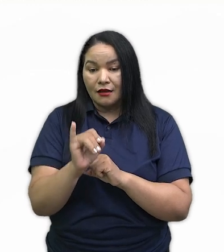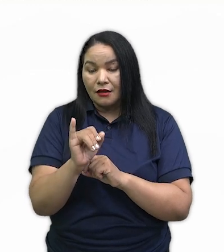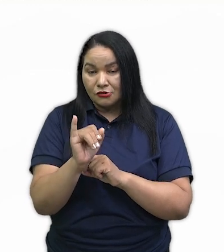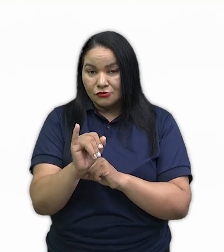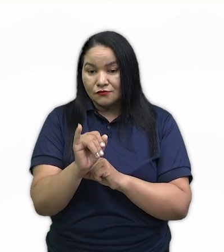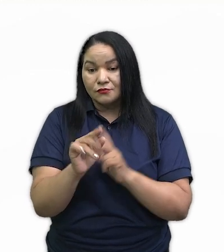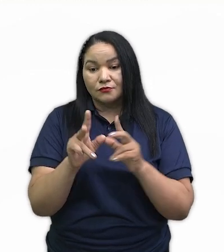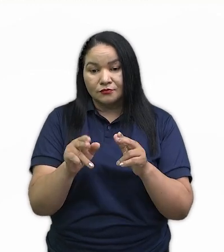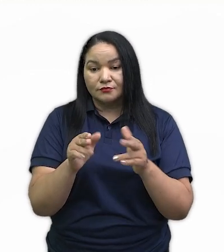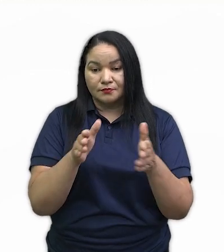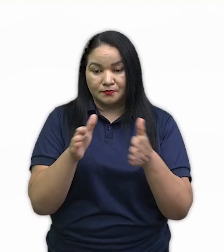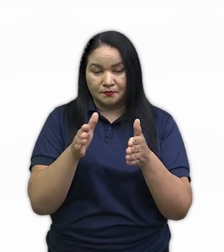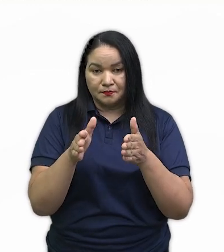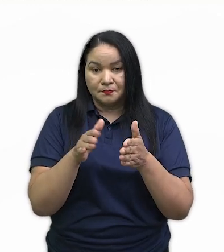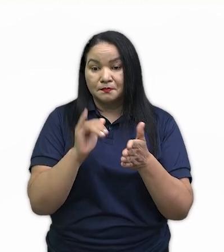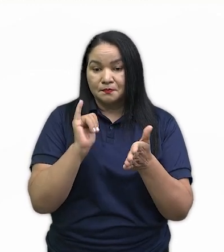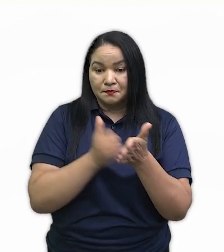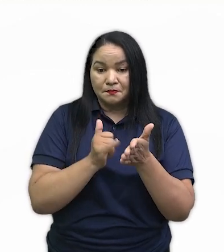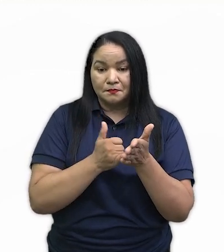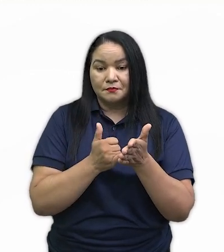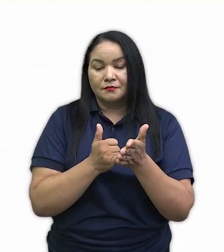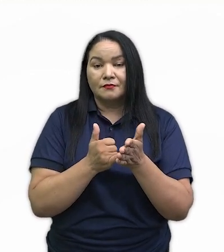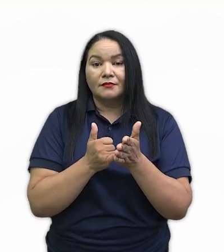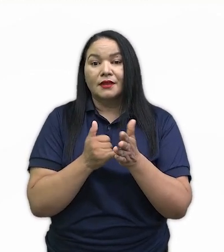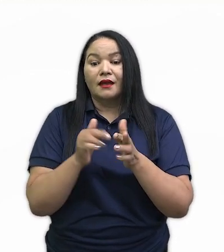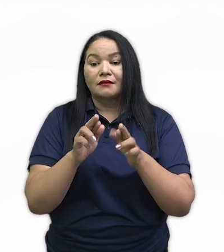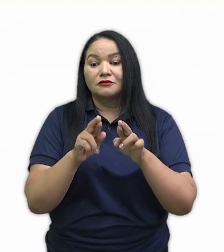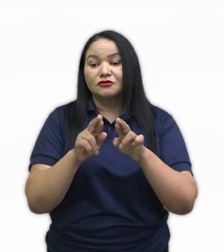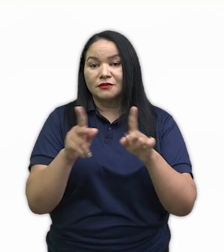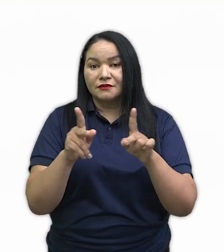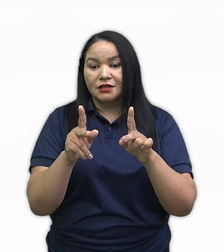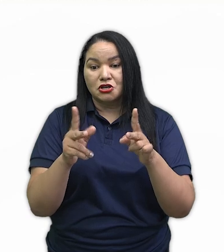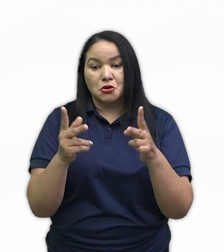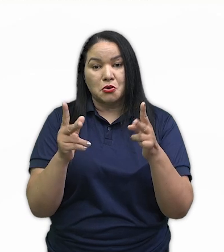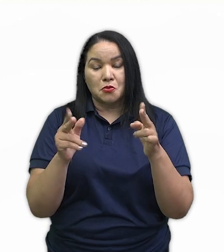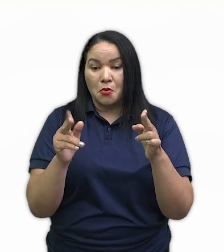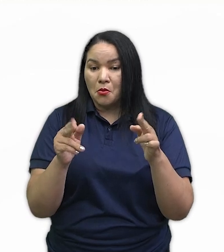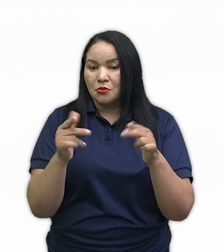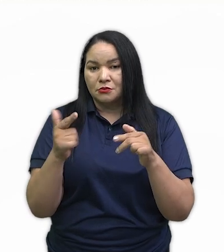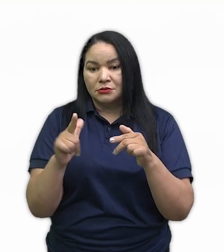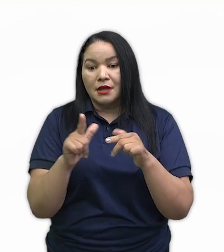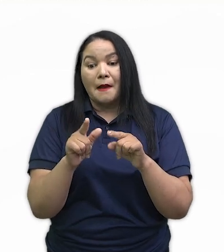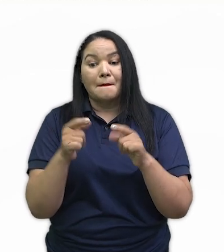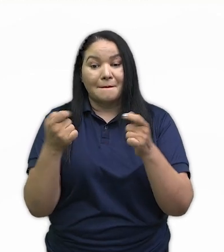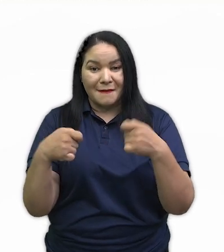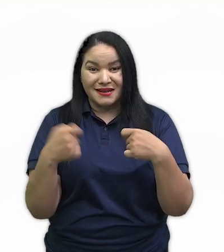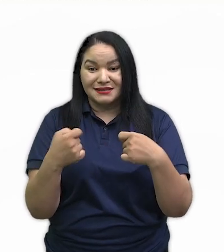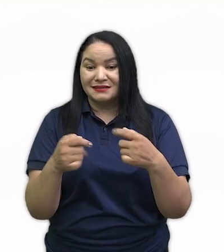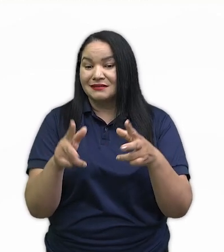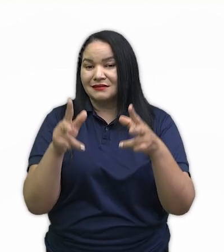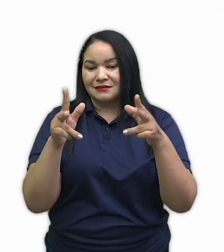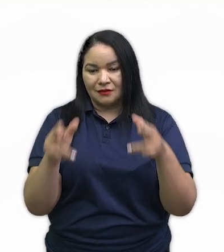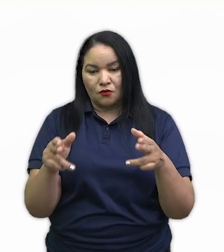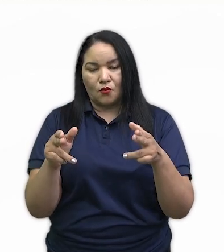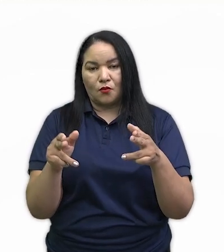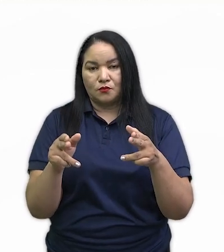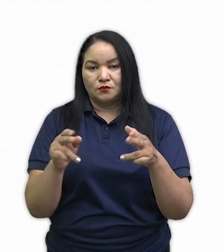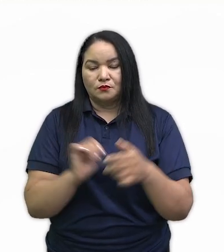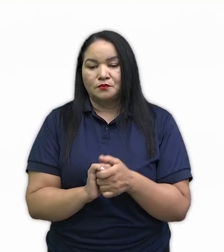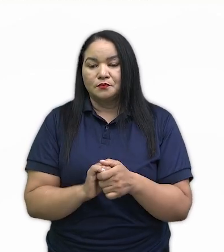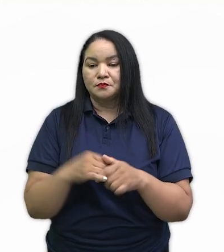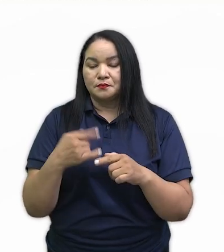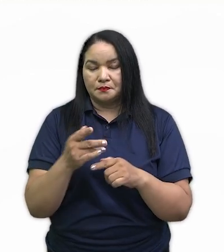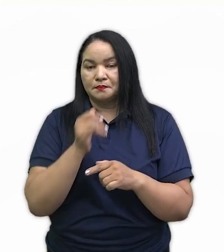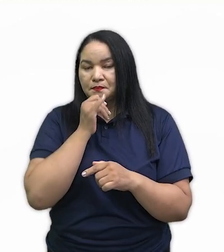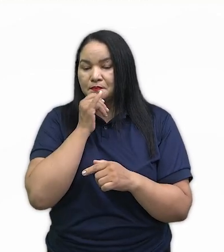e tempo não estão na mesma unidade. Eles têm que estar na mesma unidade.